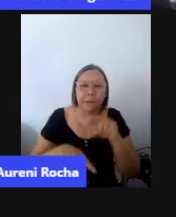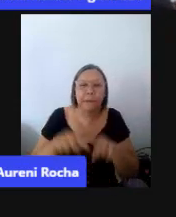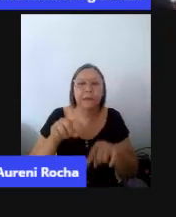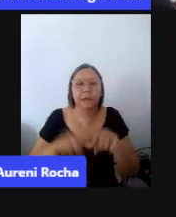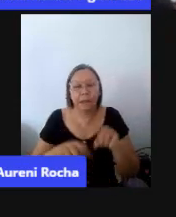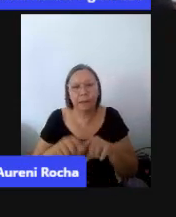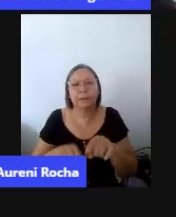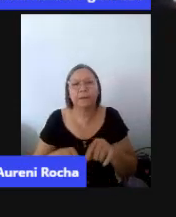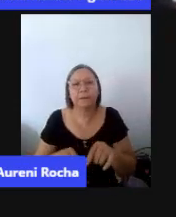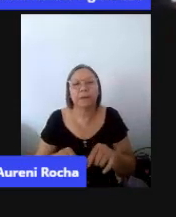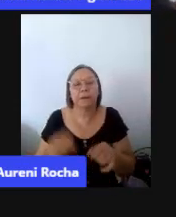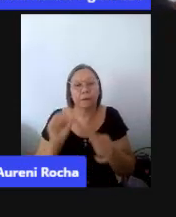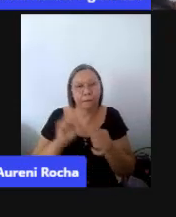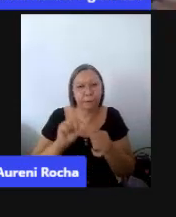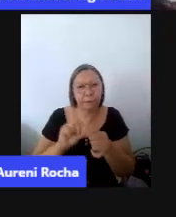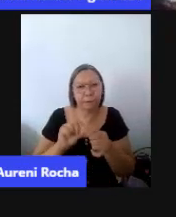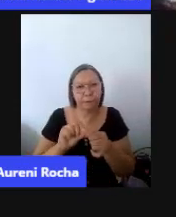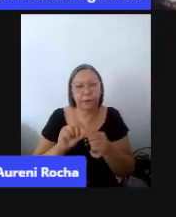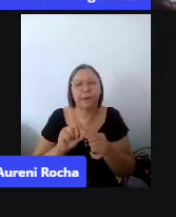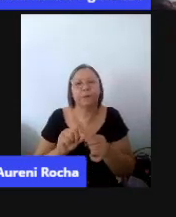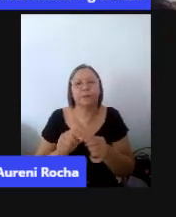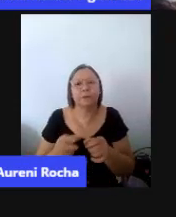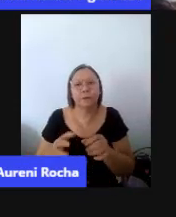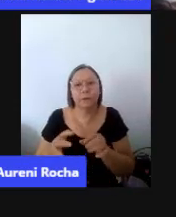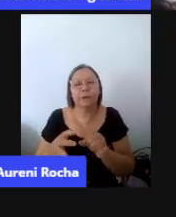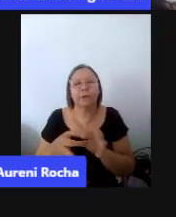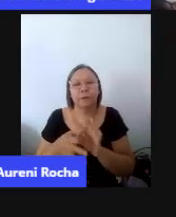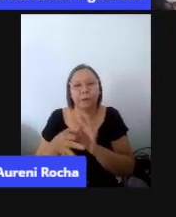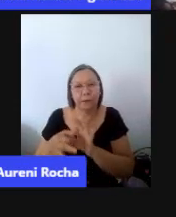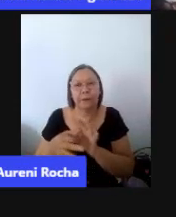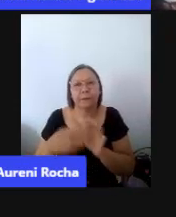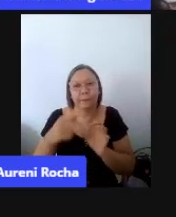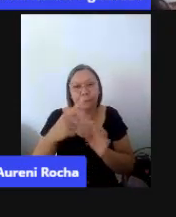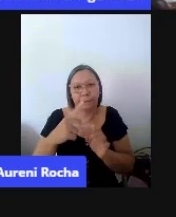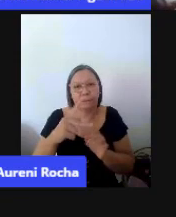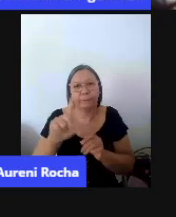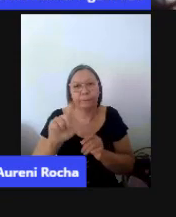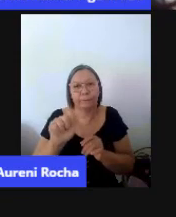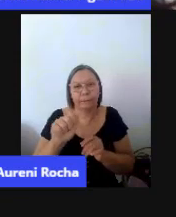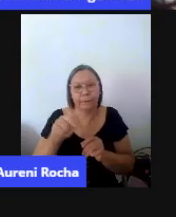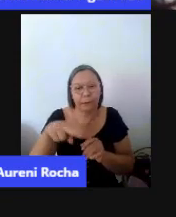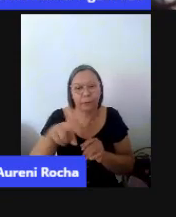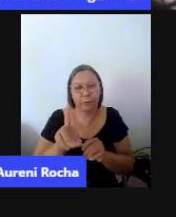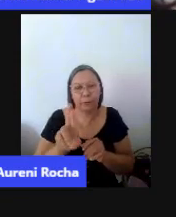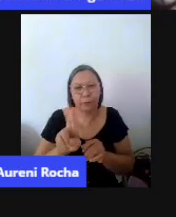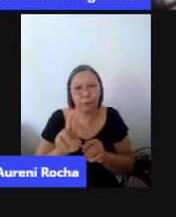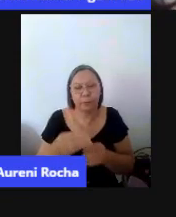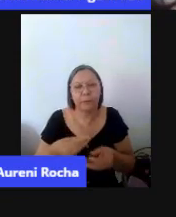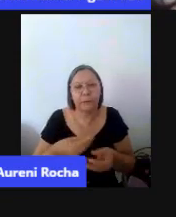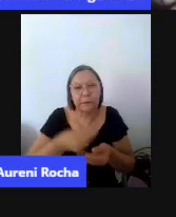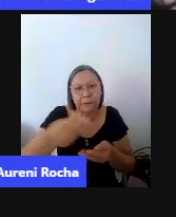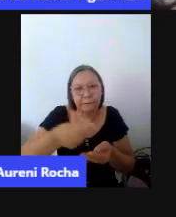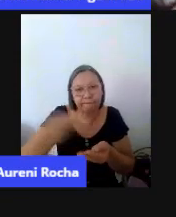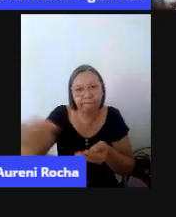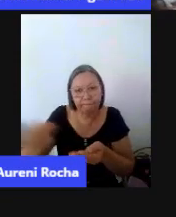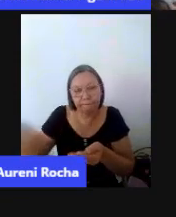né, em parceria com a Planurb, né, com outros parceiros que são distribuídos.